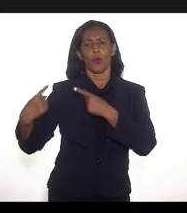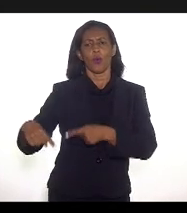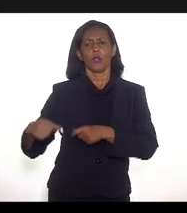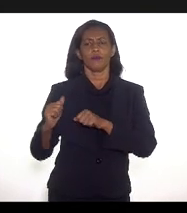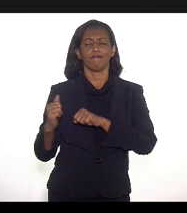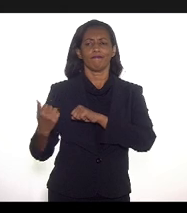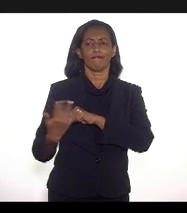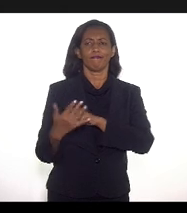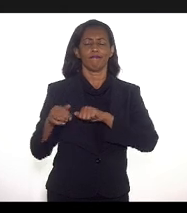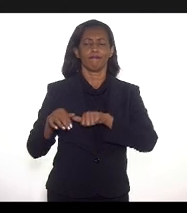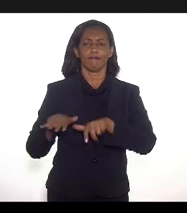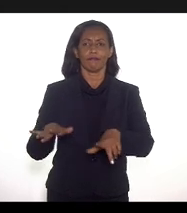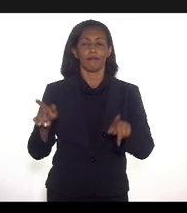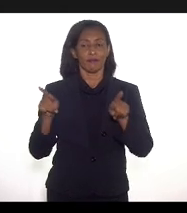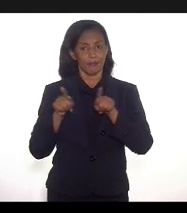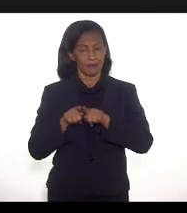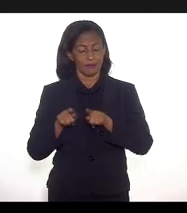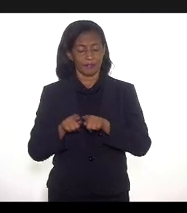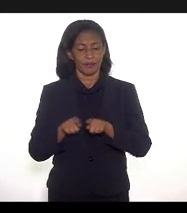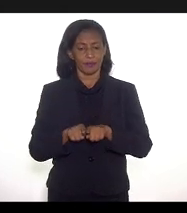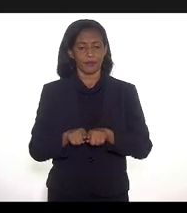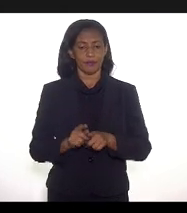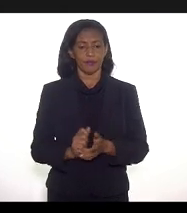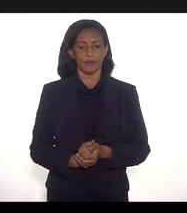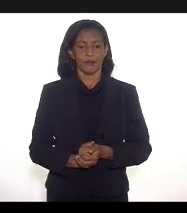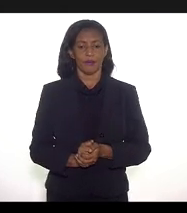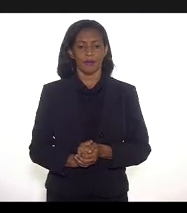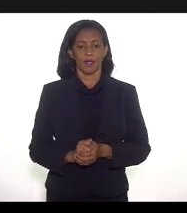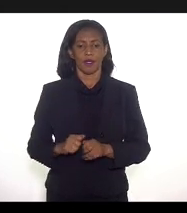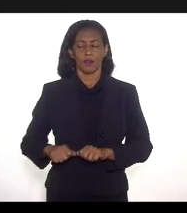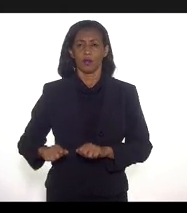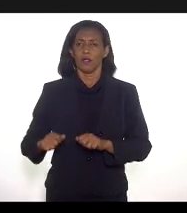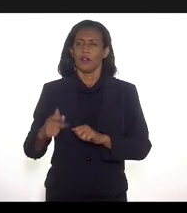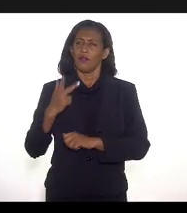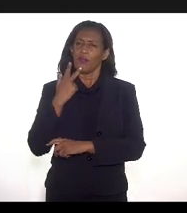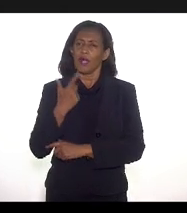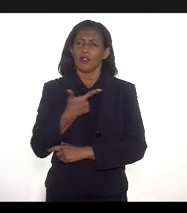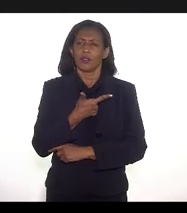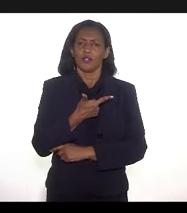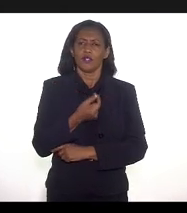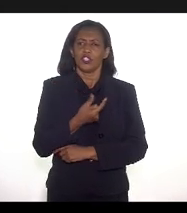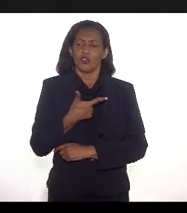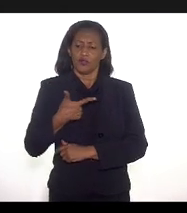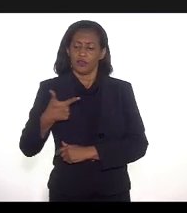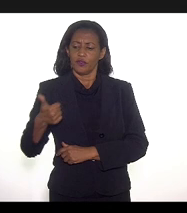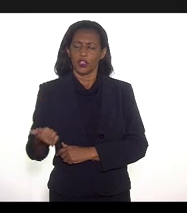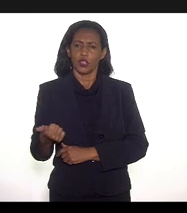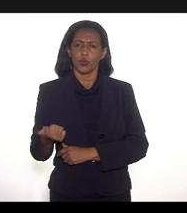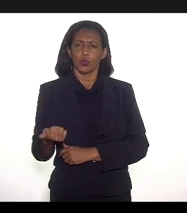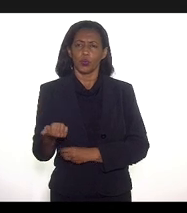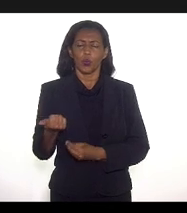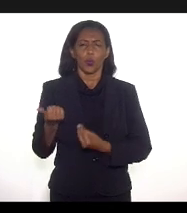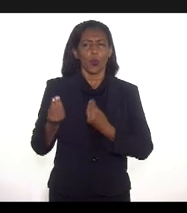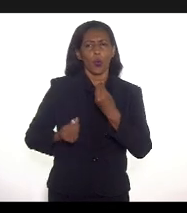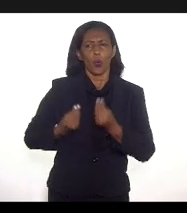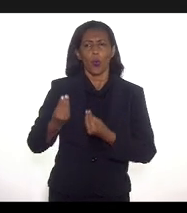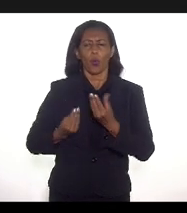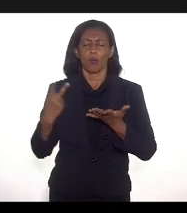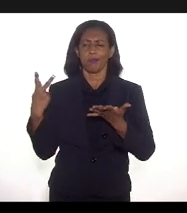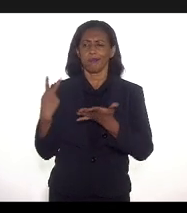e, ao mesmo tempo projetar 2021, né? Qual o cenário para